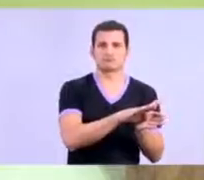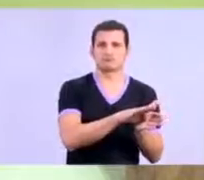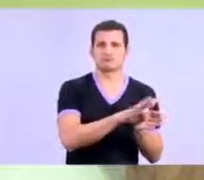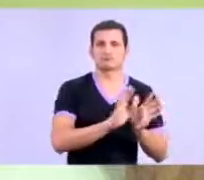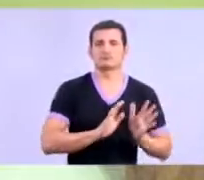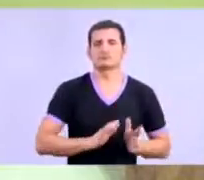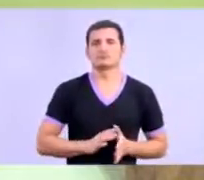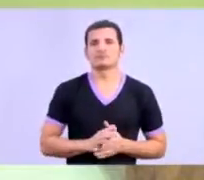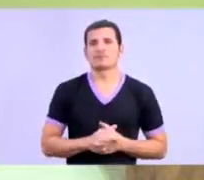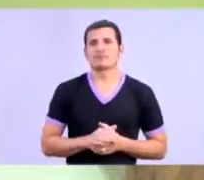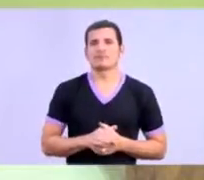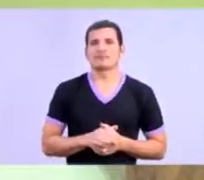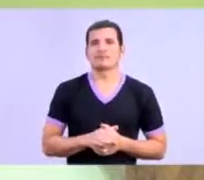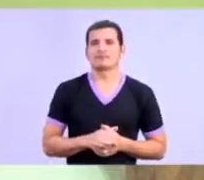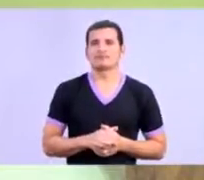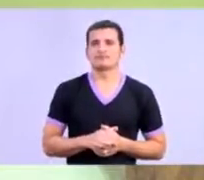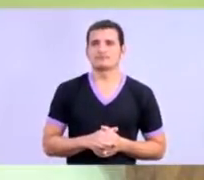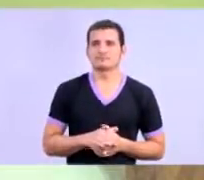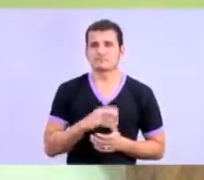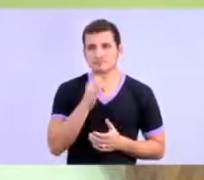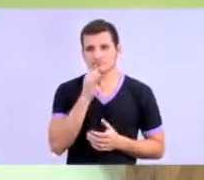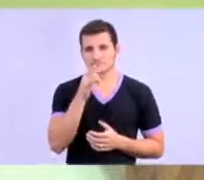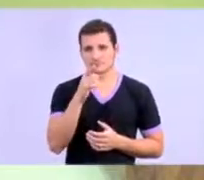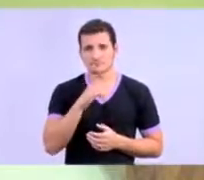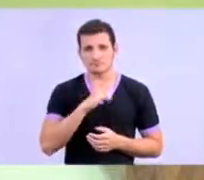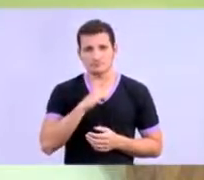Se não chegou, o problema é esse. Então, se você tem uma rede